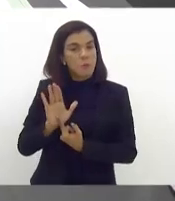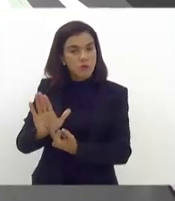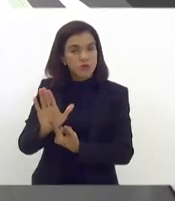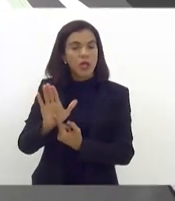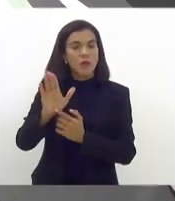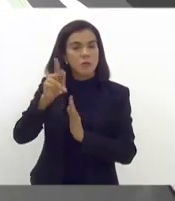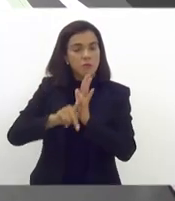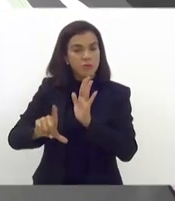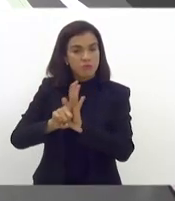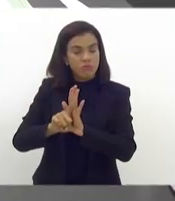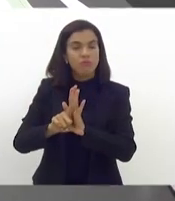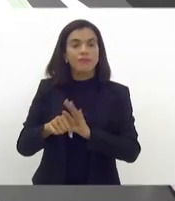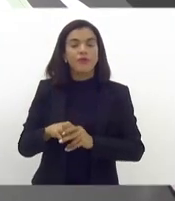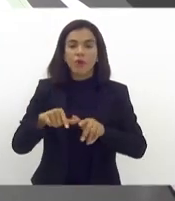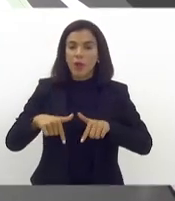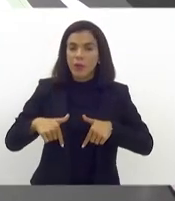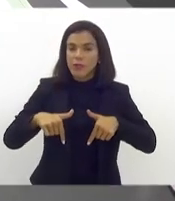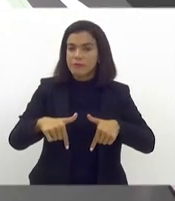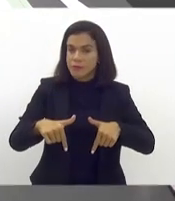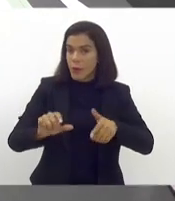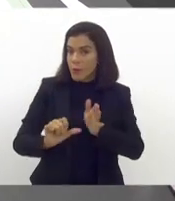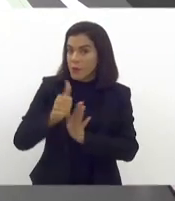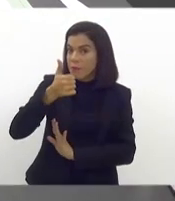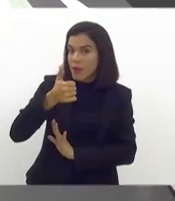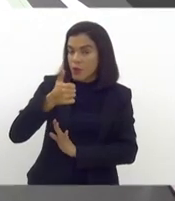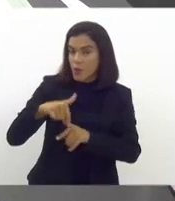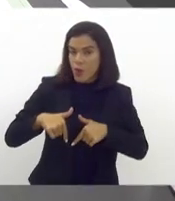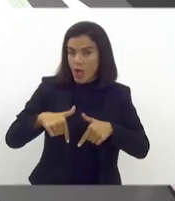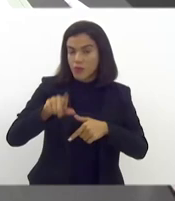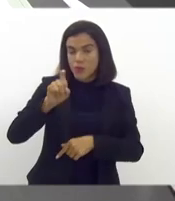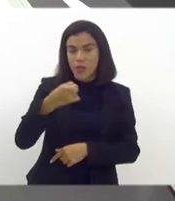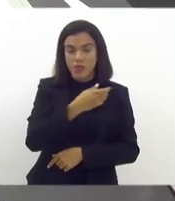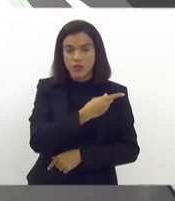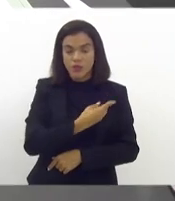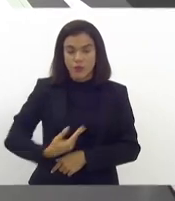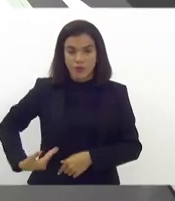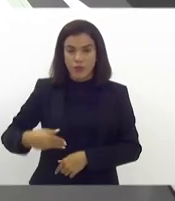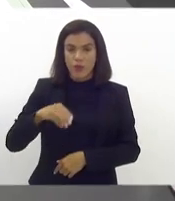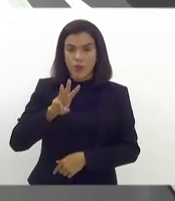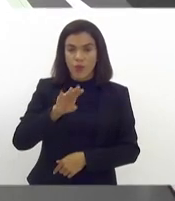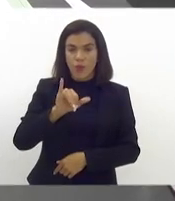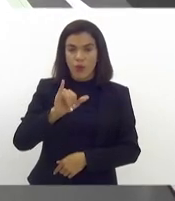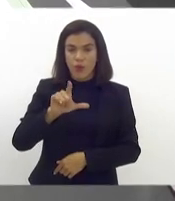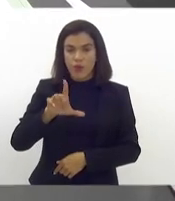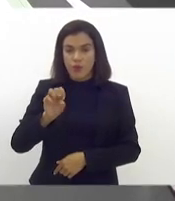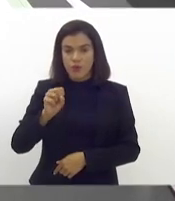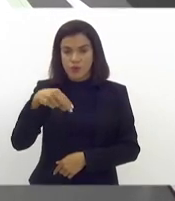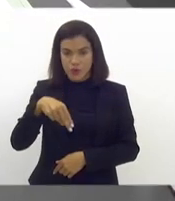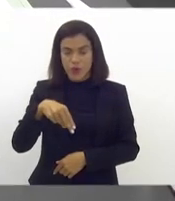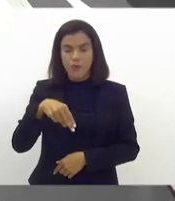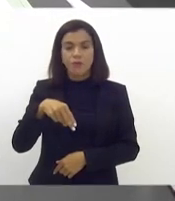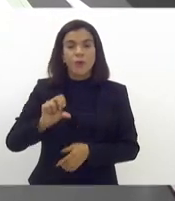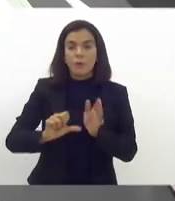decreto. Essa foi uma iniciativa, aliás, o primeiro ato do ex-governador Wilson Witzel, no primeiro dia de